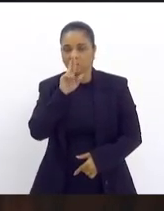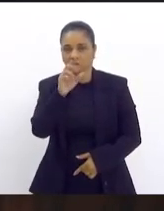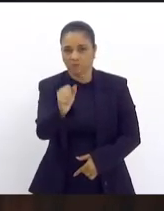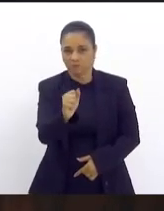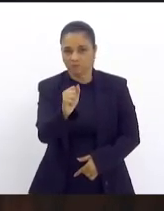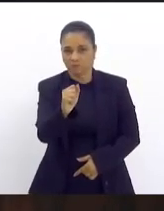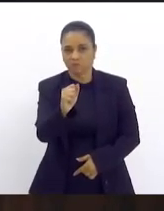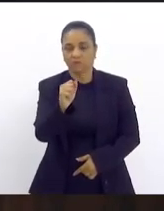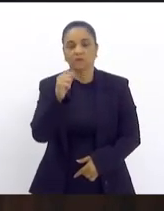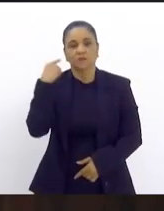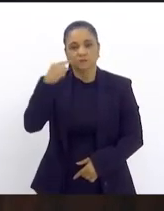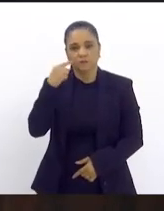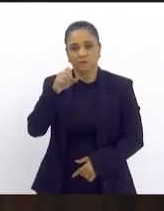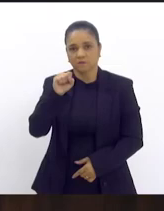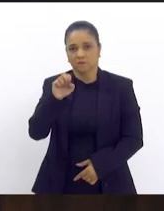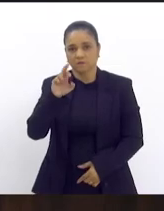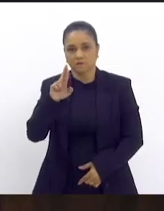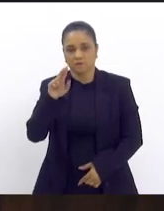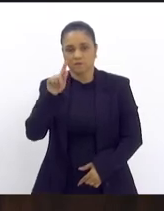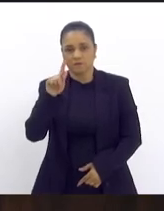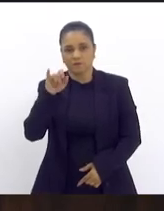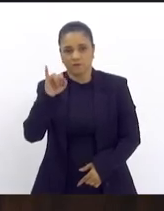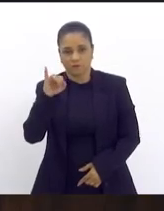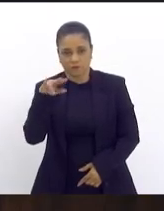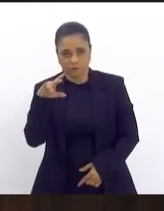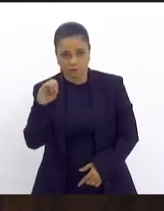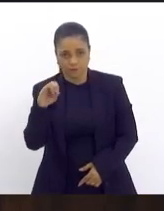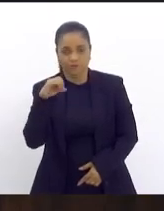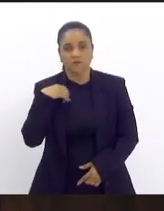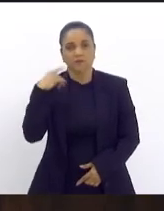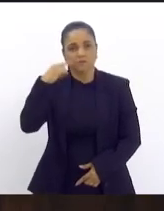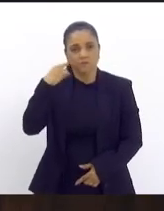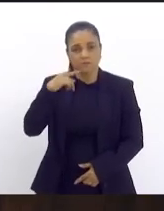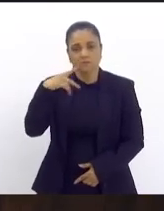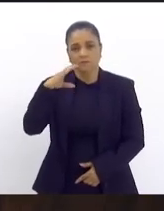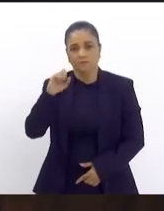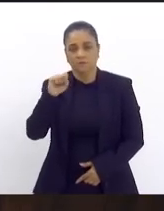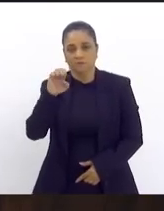deputado doutor Serginho, deputado Fred Pacheco,